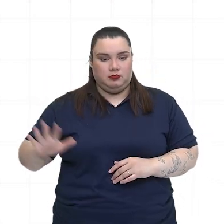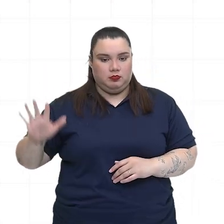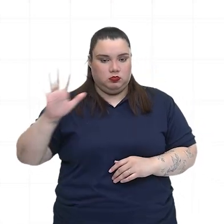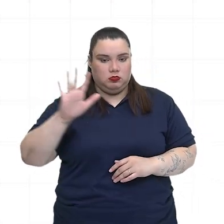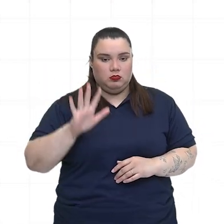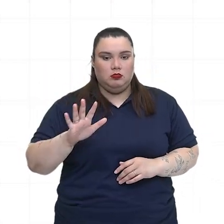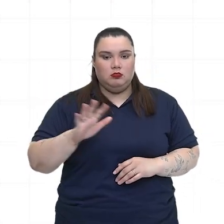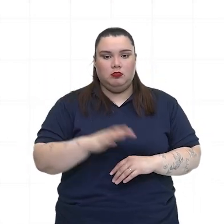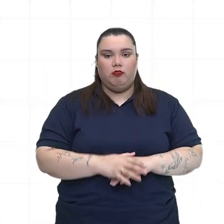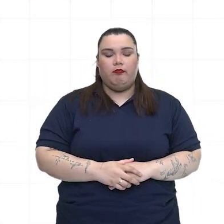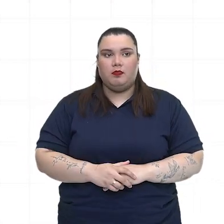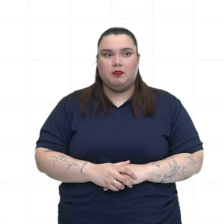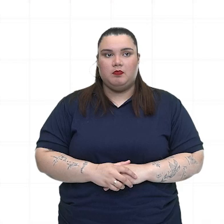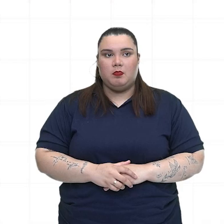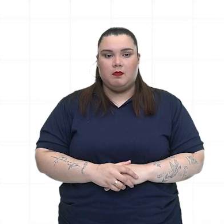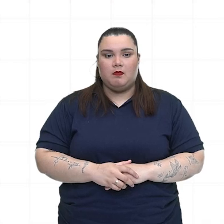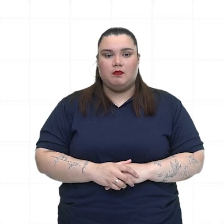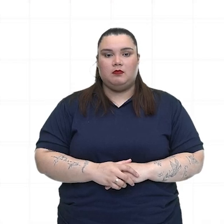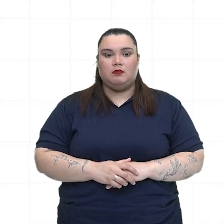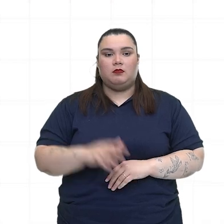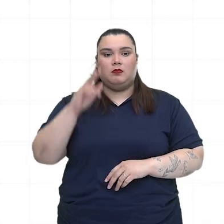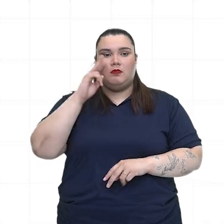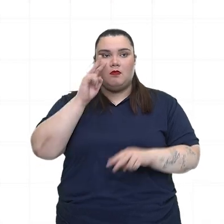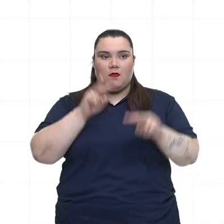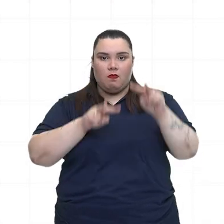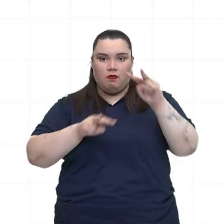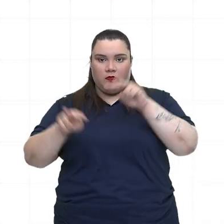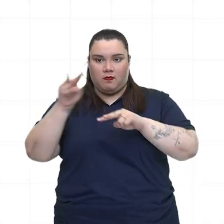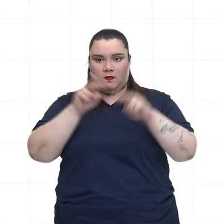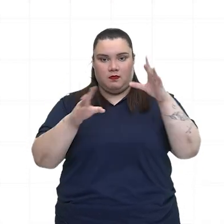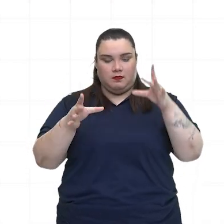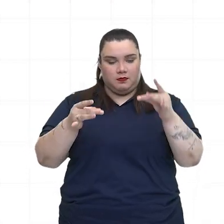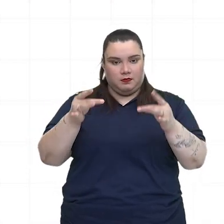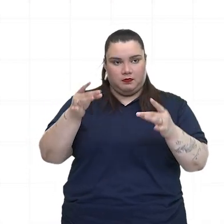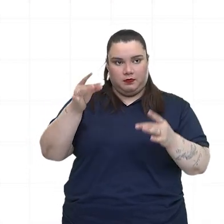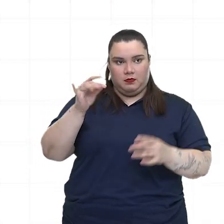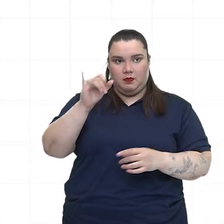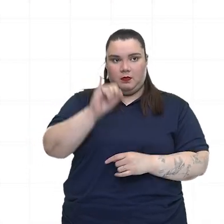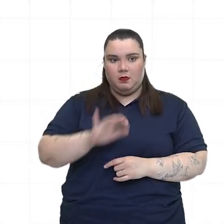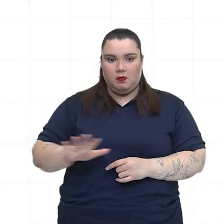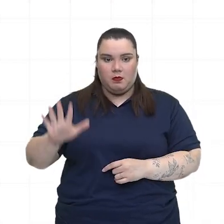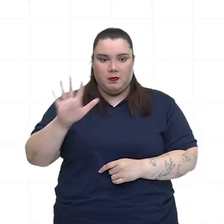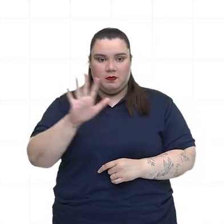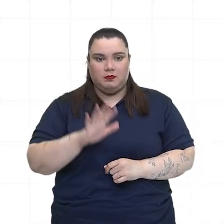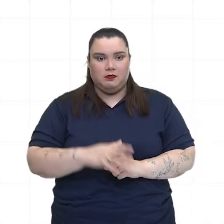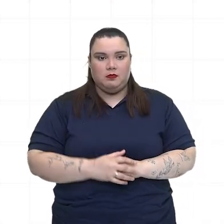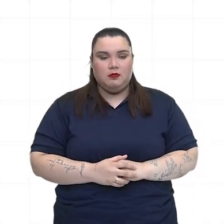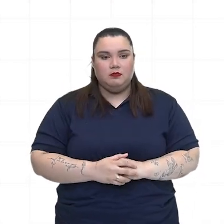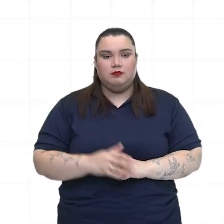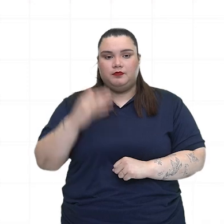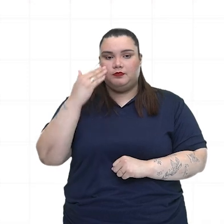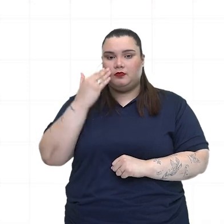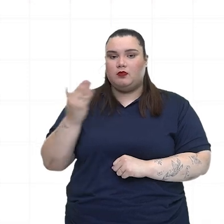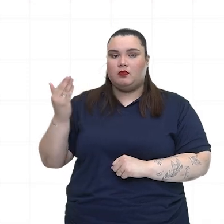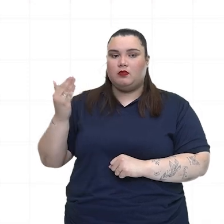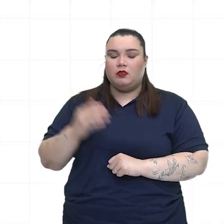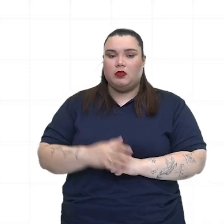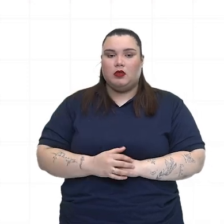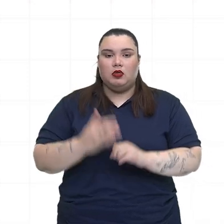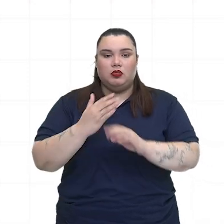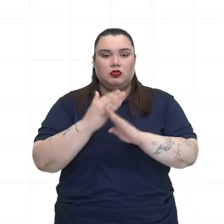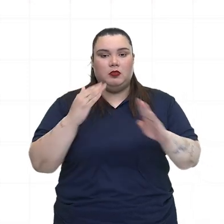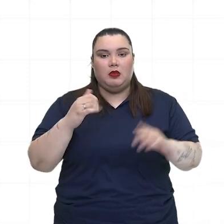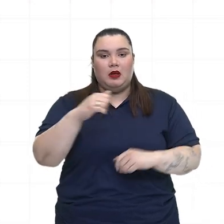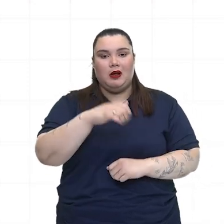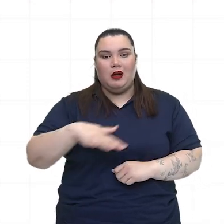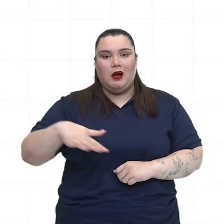né? A gente está observando todos os detalhes. Aí temos aqui, né? Determinar